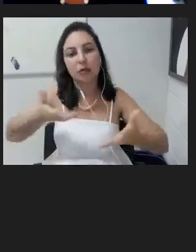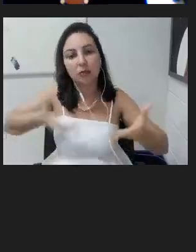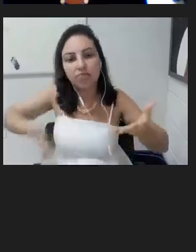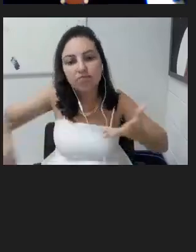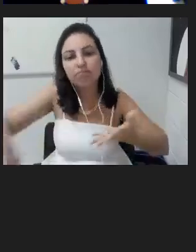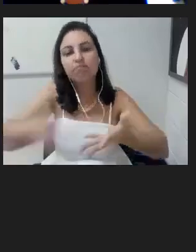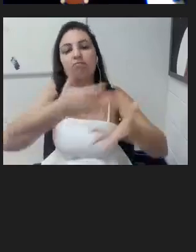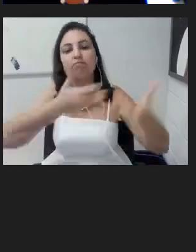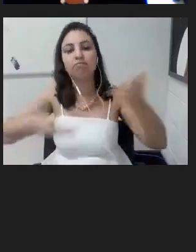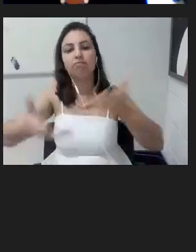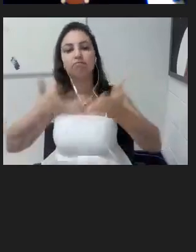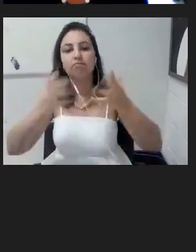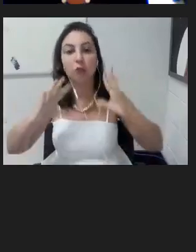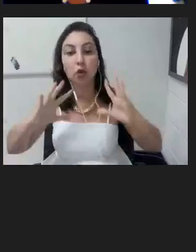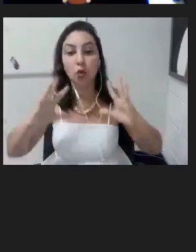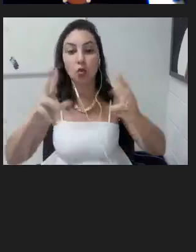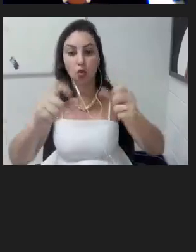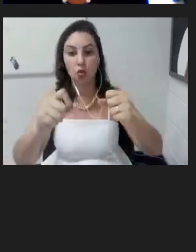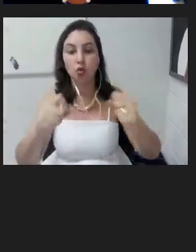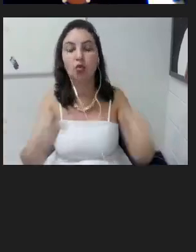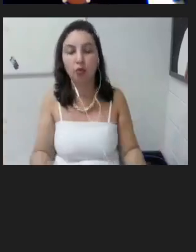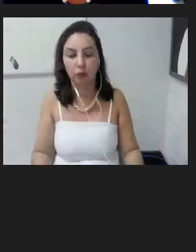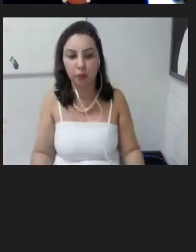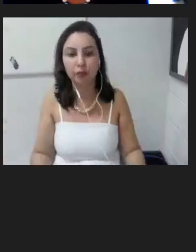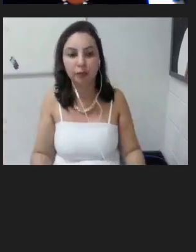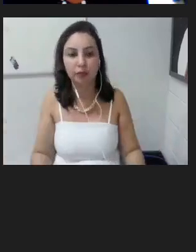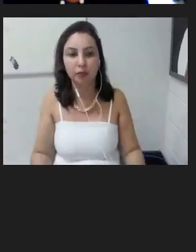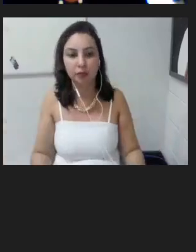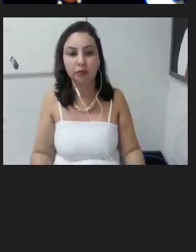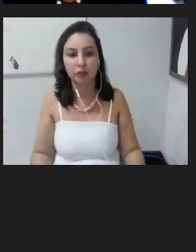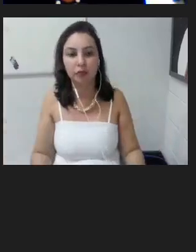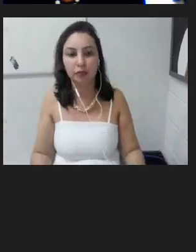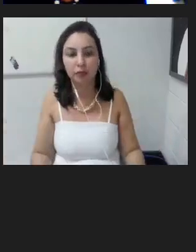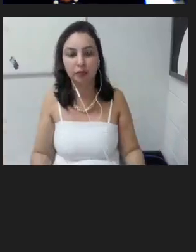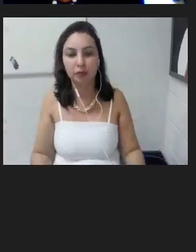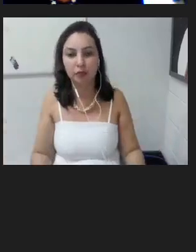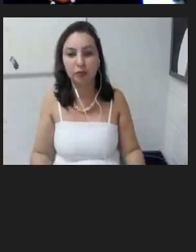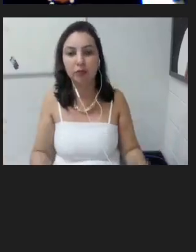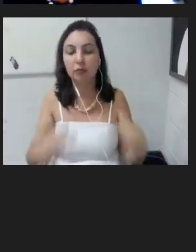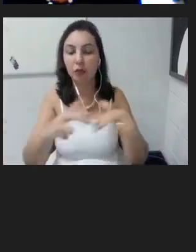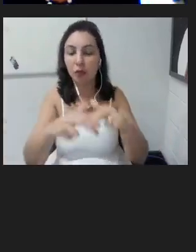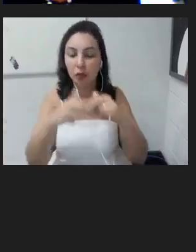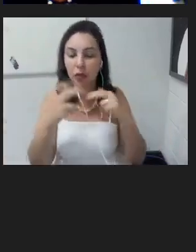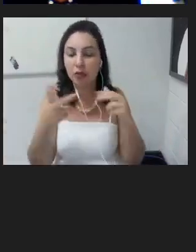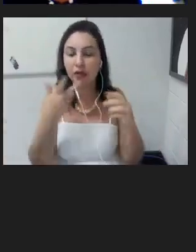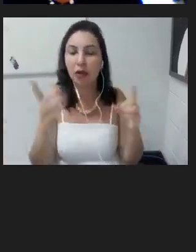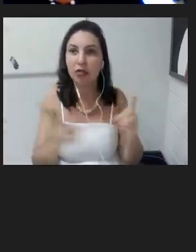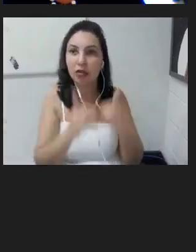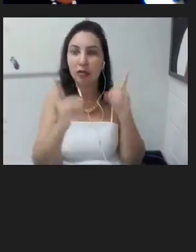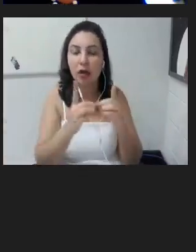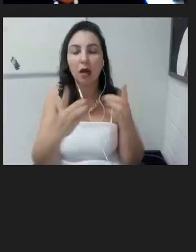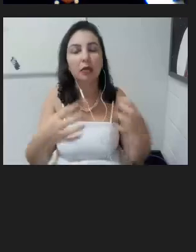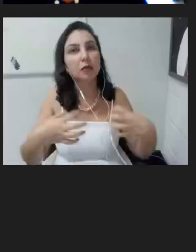nós, né? Então, foi nesse sentido aí, muito didática, né? Porque eu me senti assim, nossa,